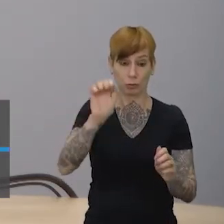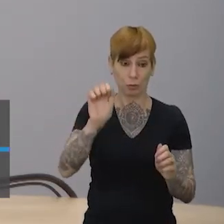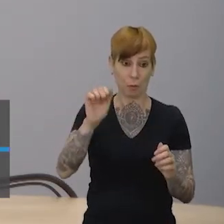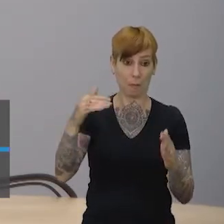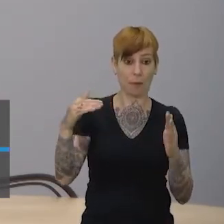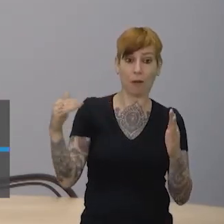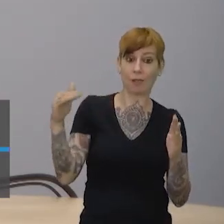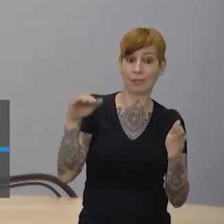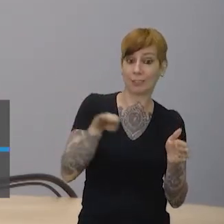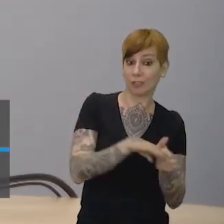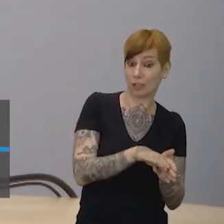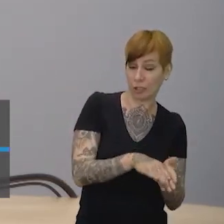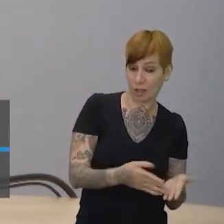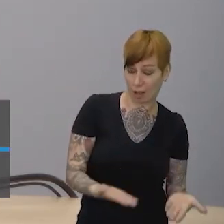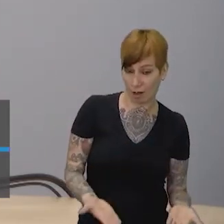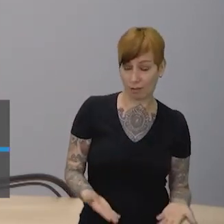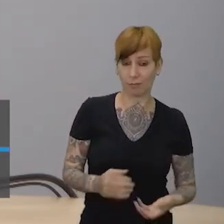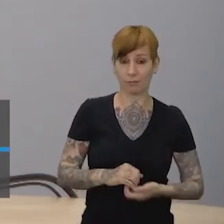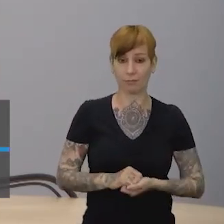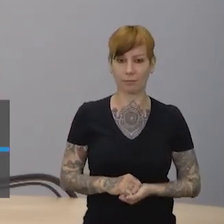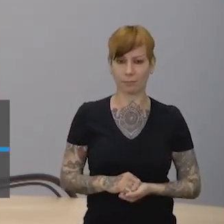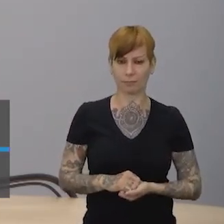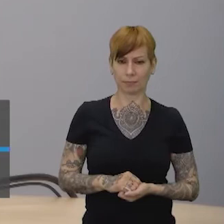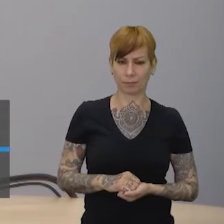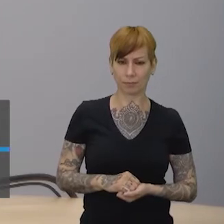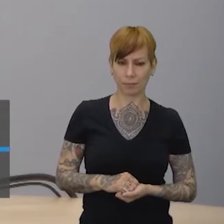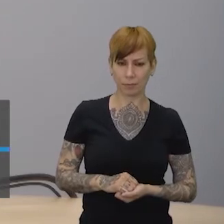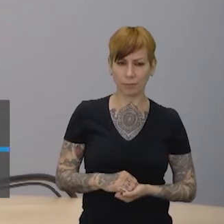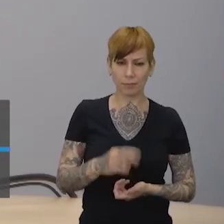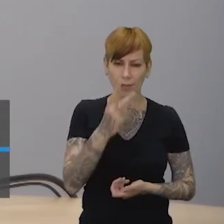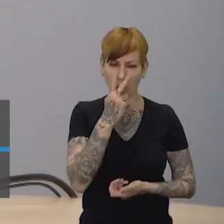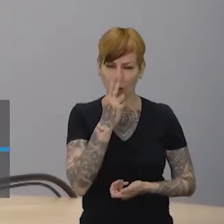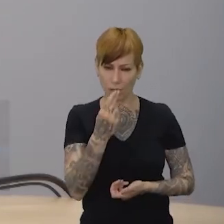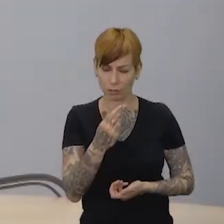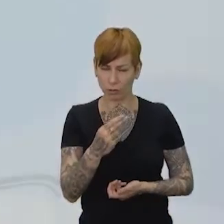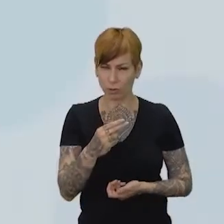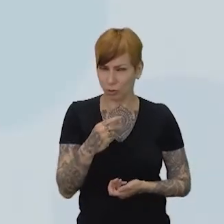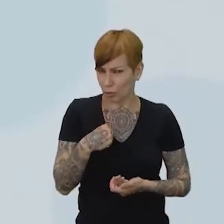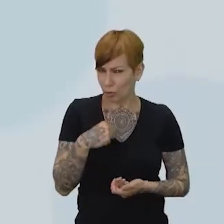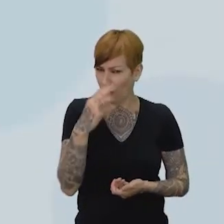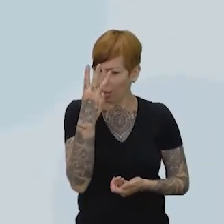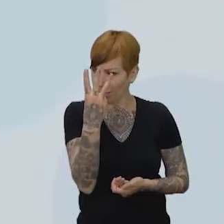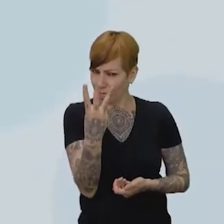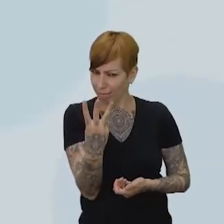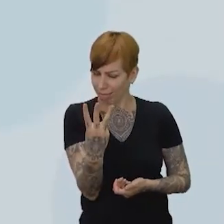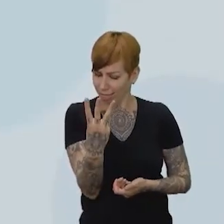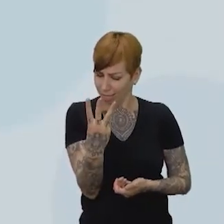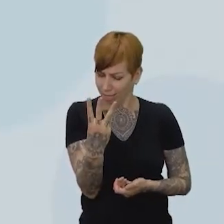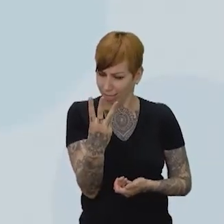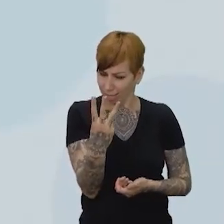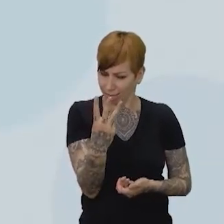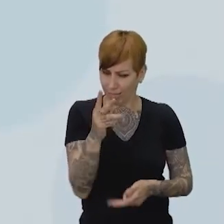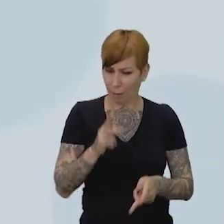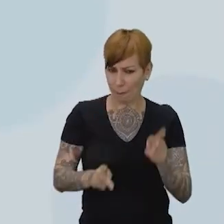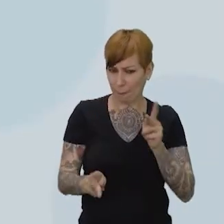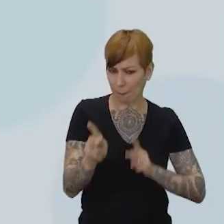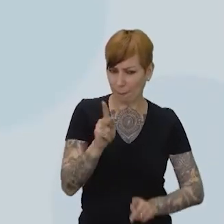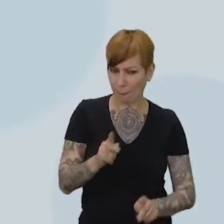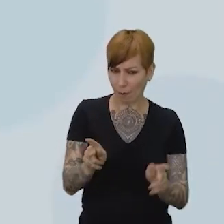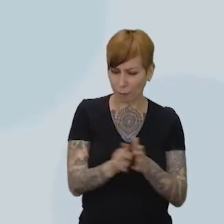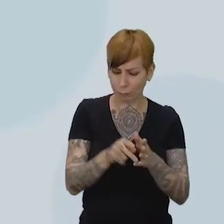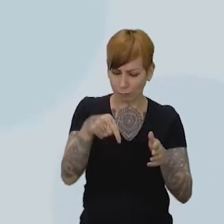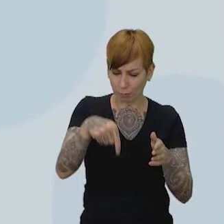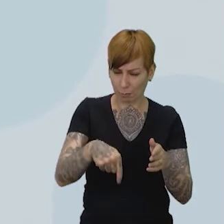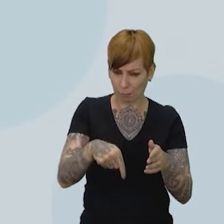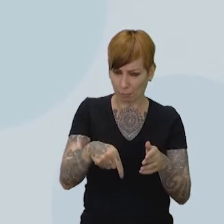a pergunta, tá, professor Alcides? Beleza. Eu acho que eram 3. Incas, maias e astecas.